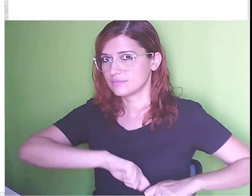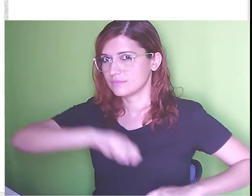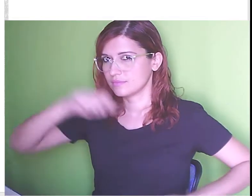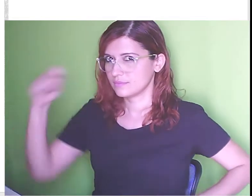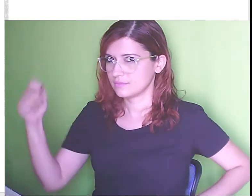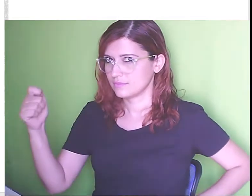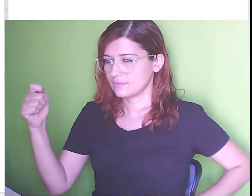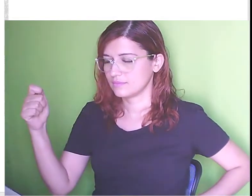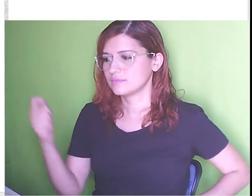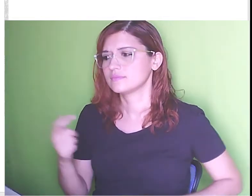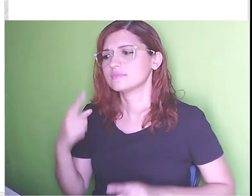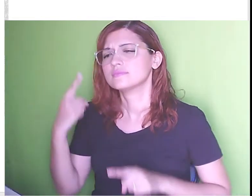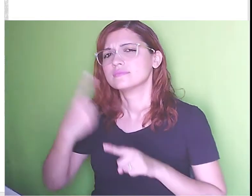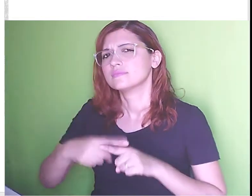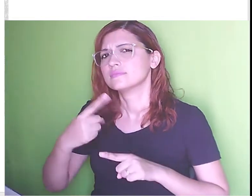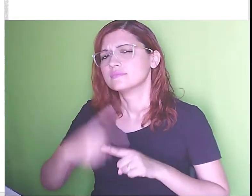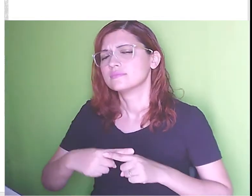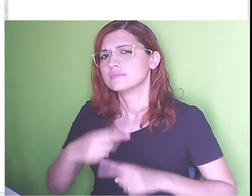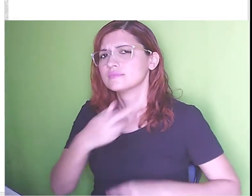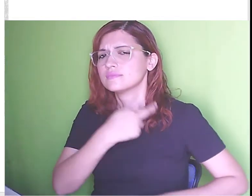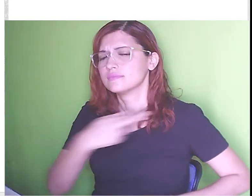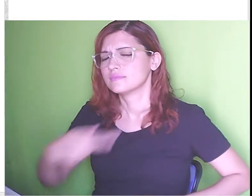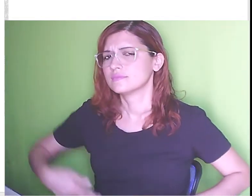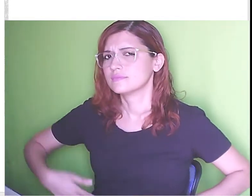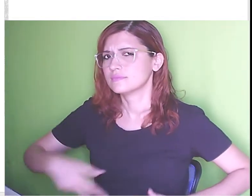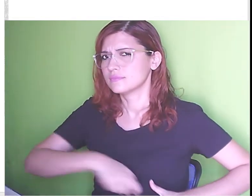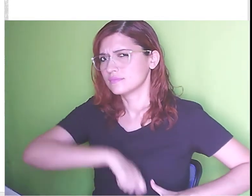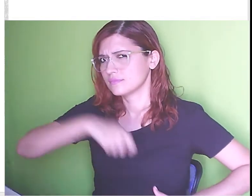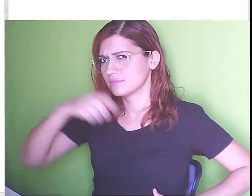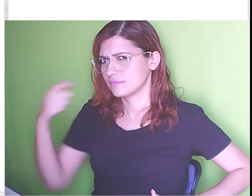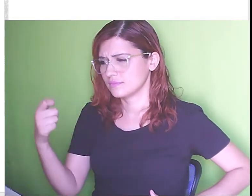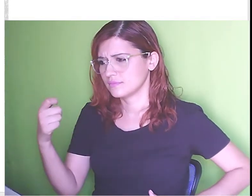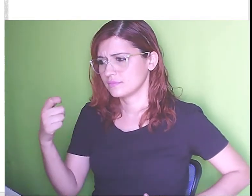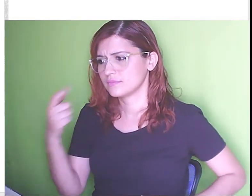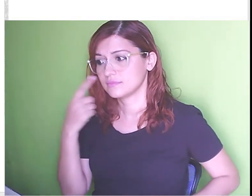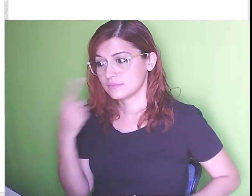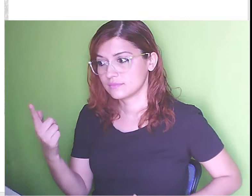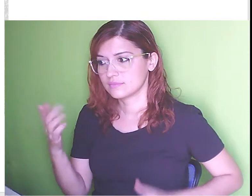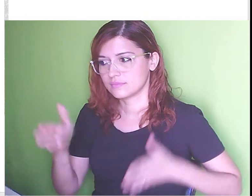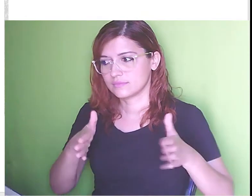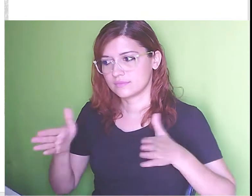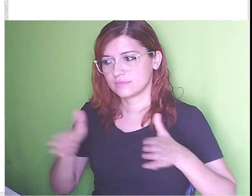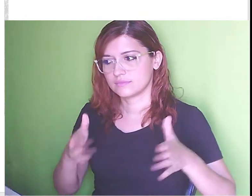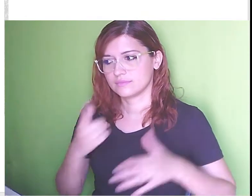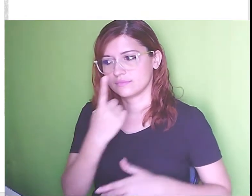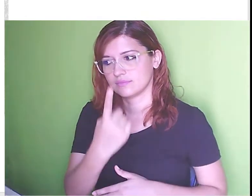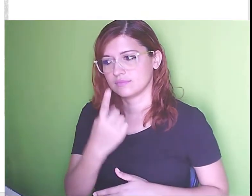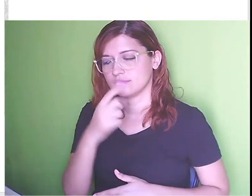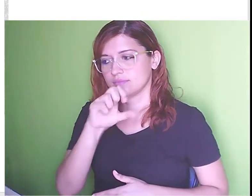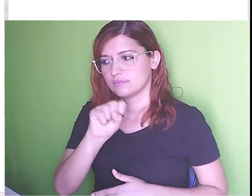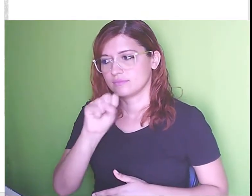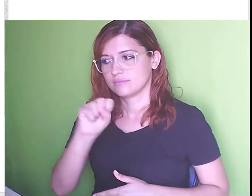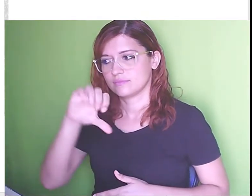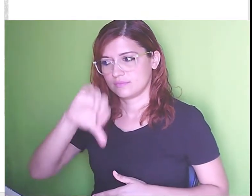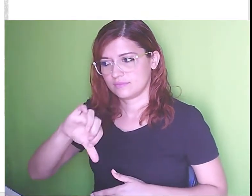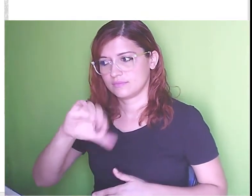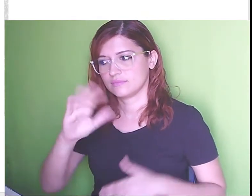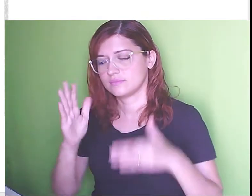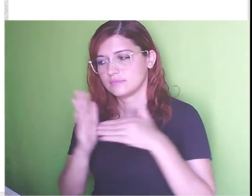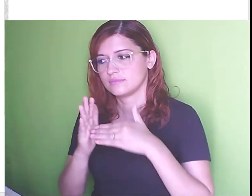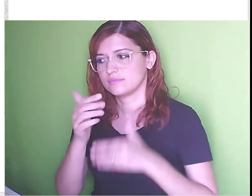é a República da Espada. E por que se chama República da Espada? Veja que